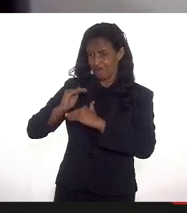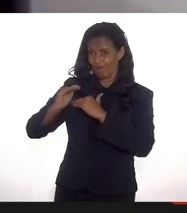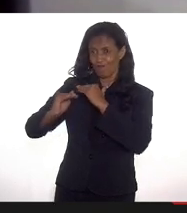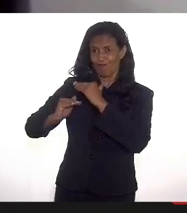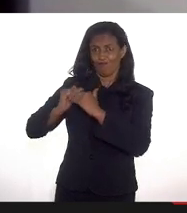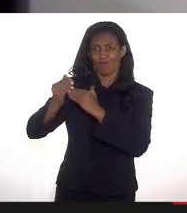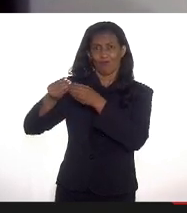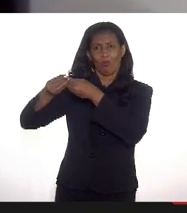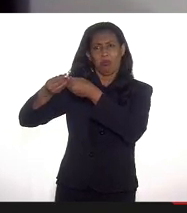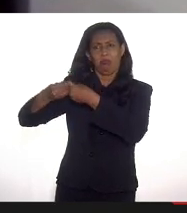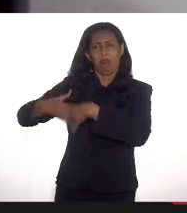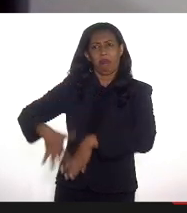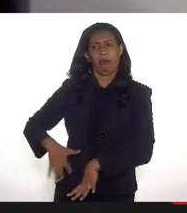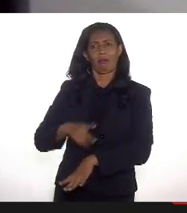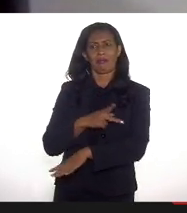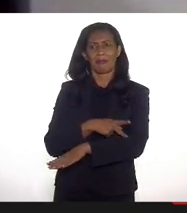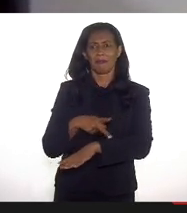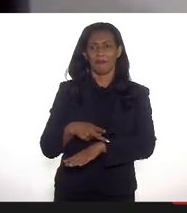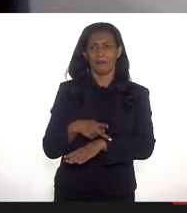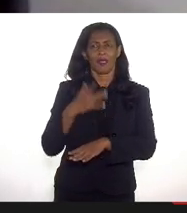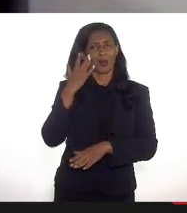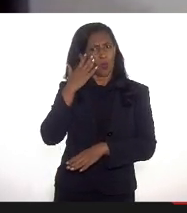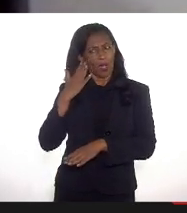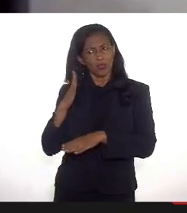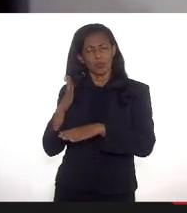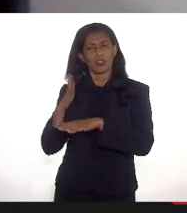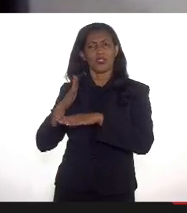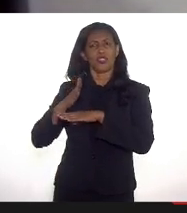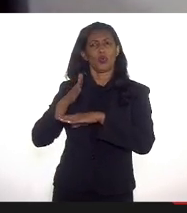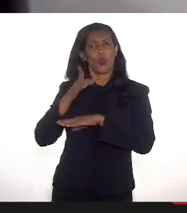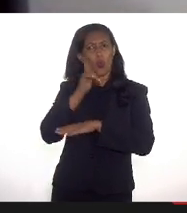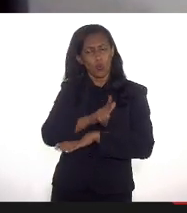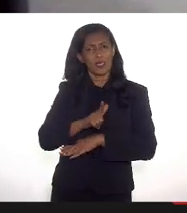do pedagógico. Eu acho que a gente avançou muito, todo mundo trabalhou